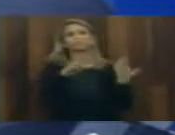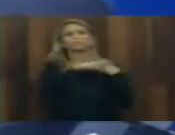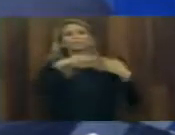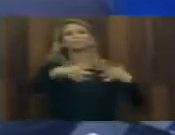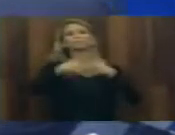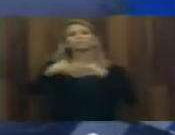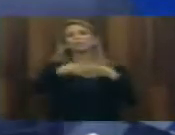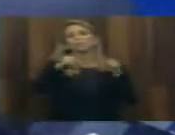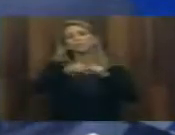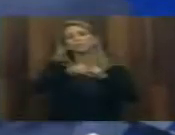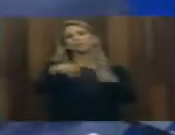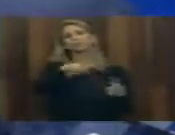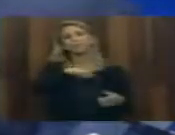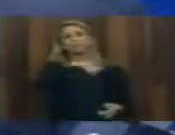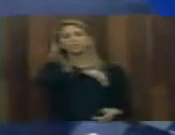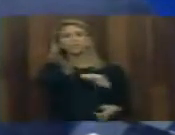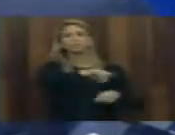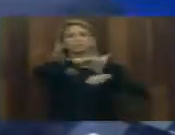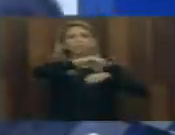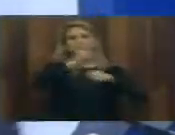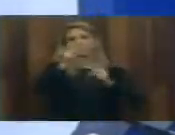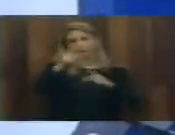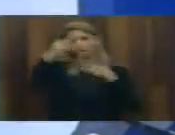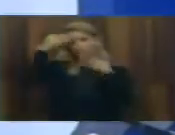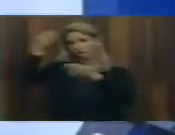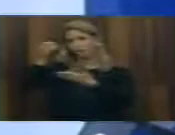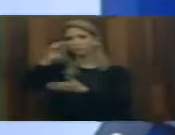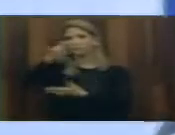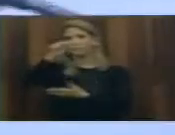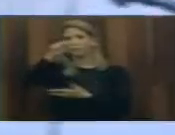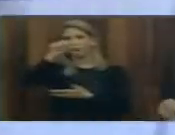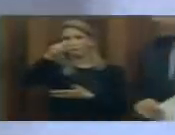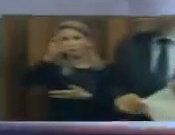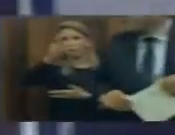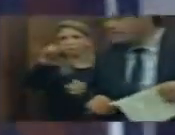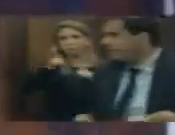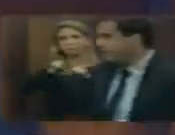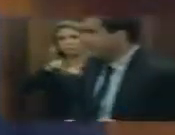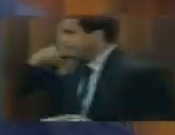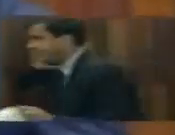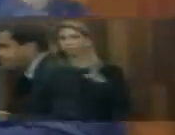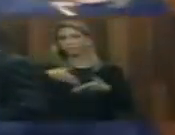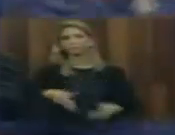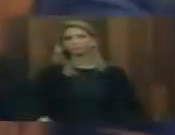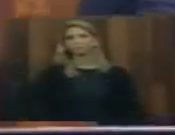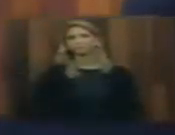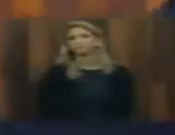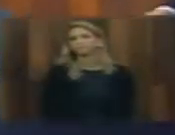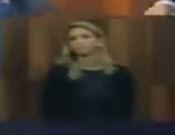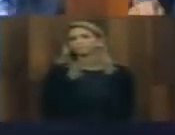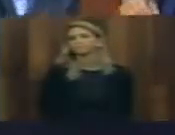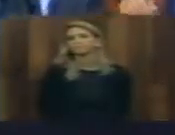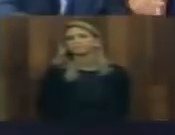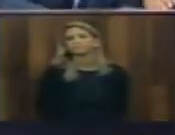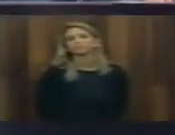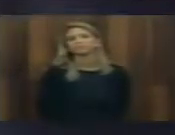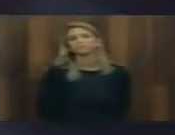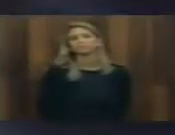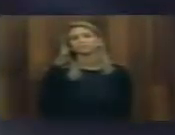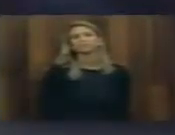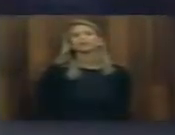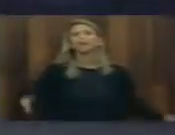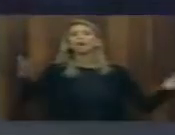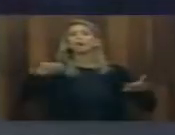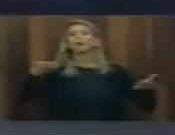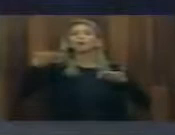que estão com seus salários atrasados. Muito obrigado, Blau Blau. Próximo orador inscrito, convido